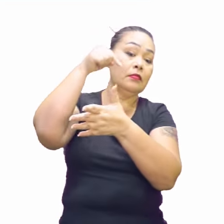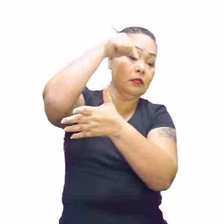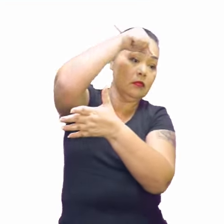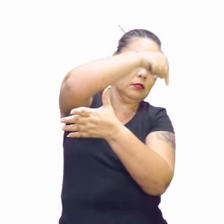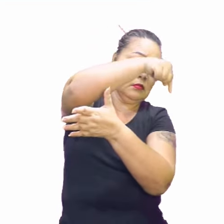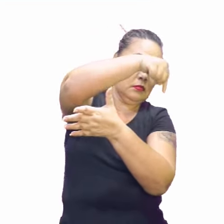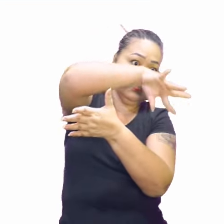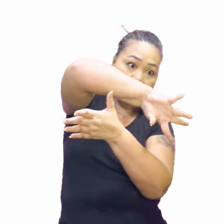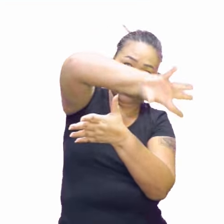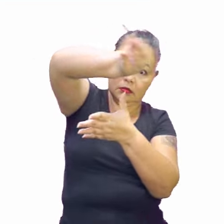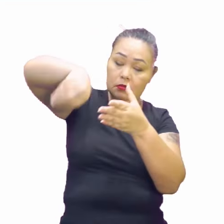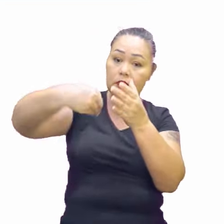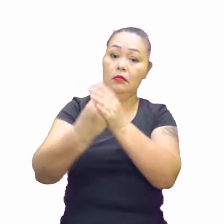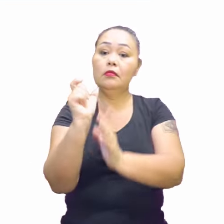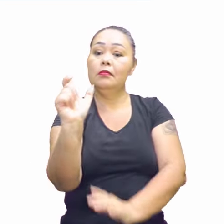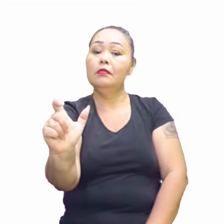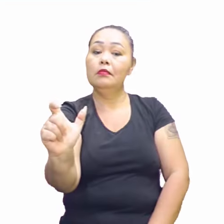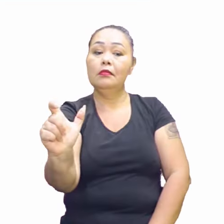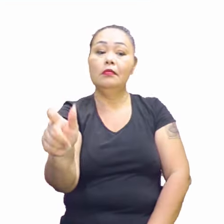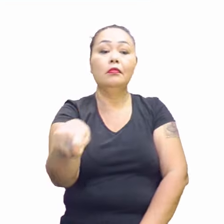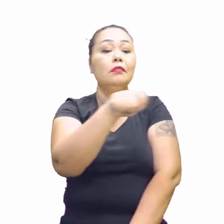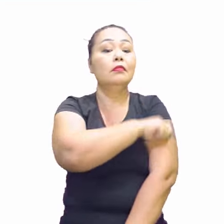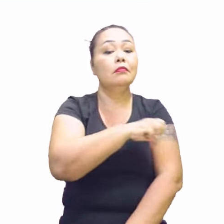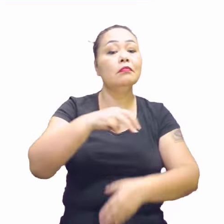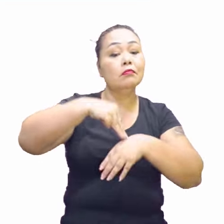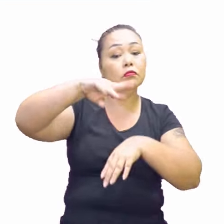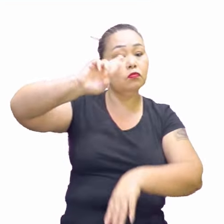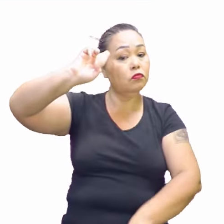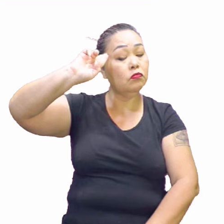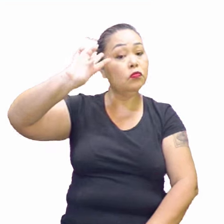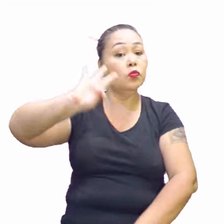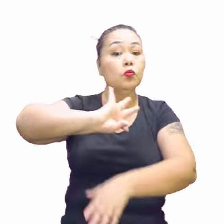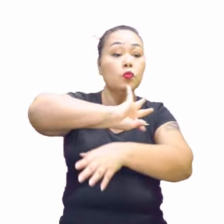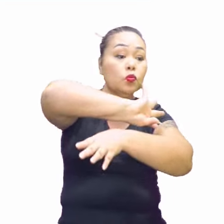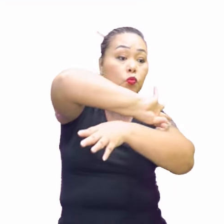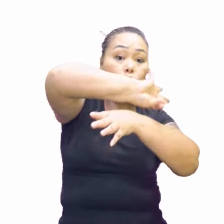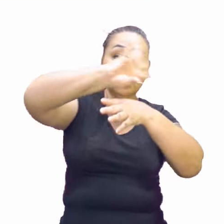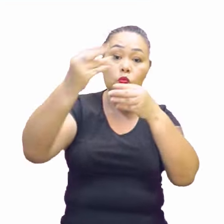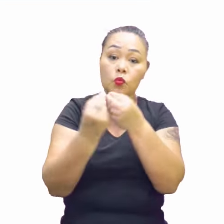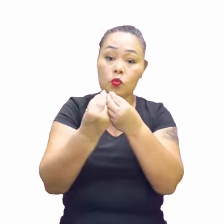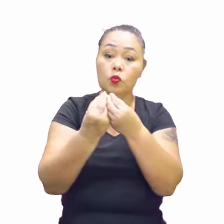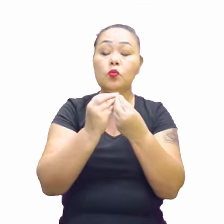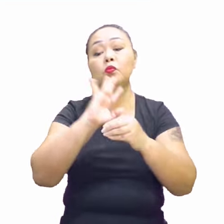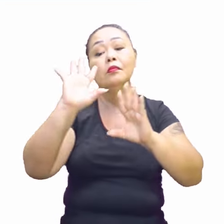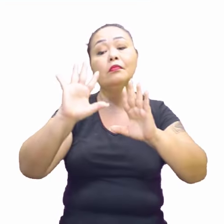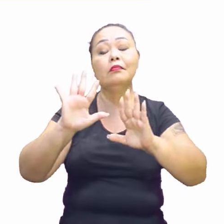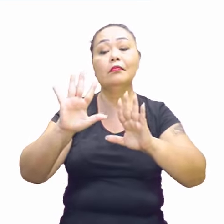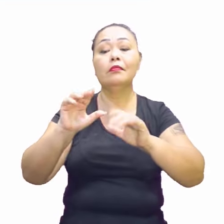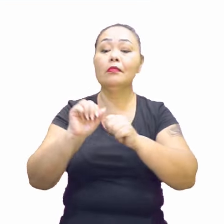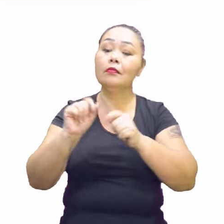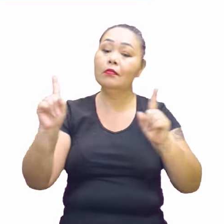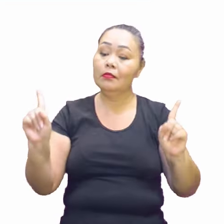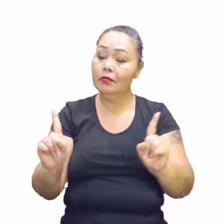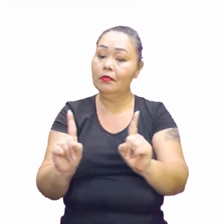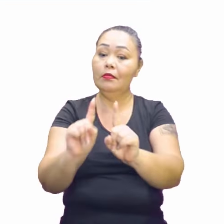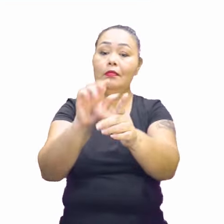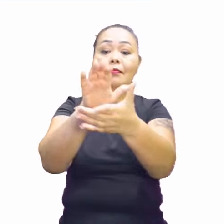aqui também. Alunos, mestres, diretores, todos foram